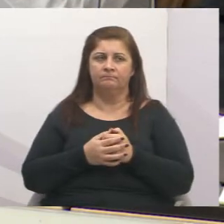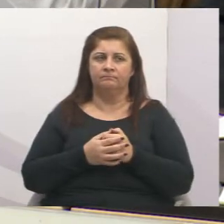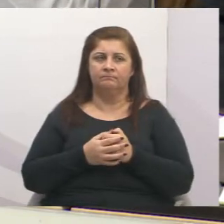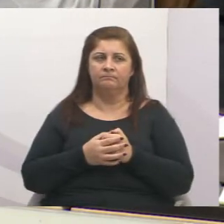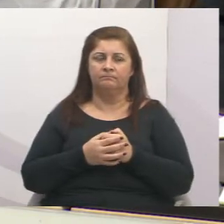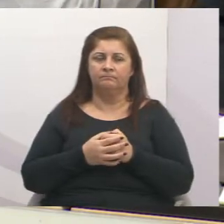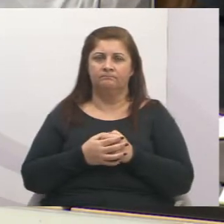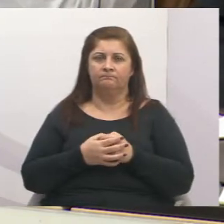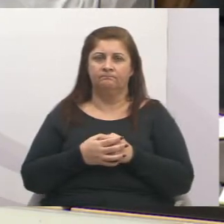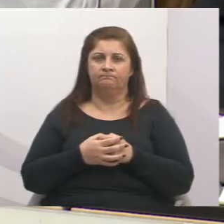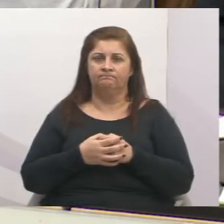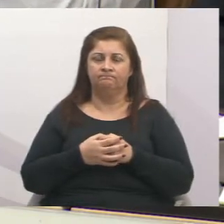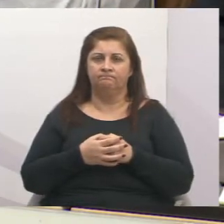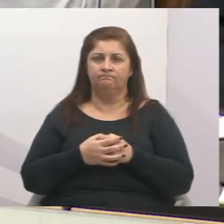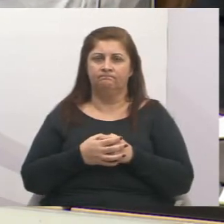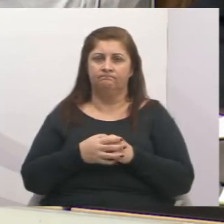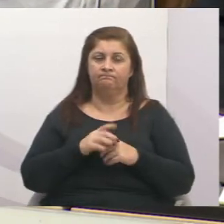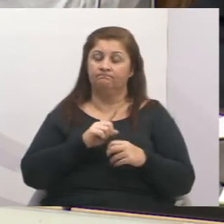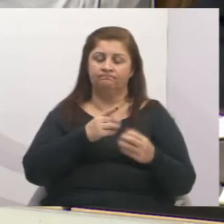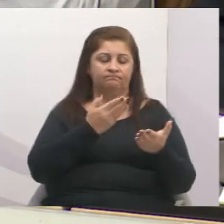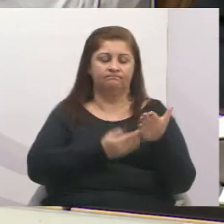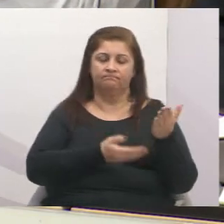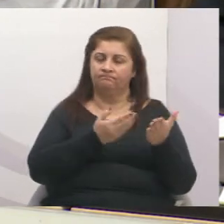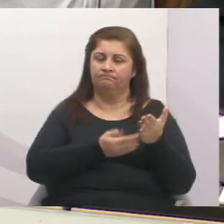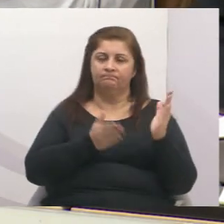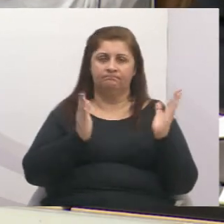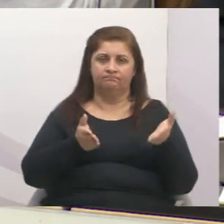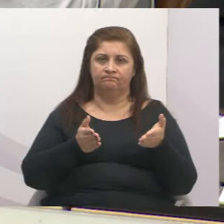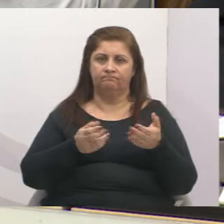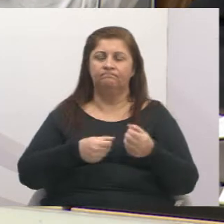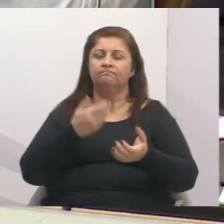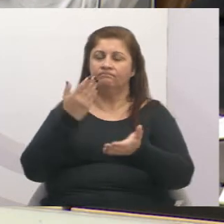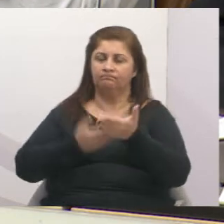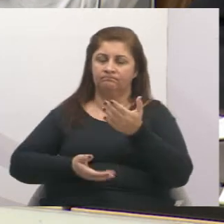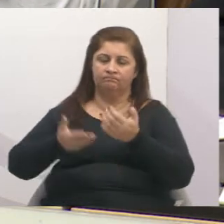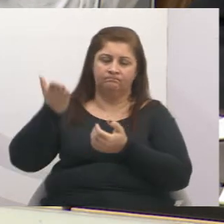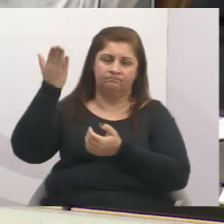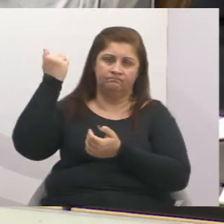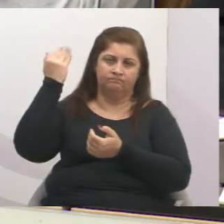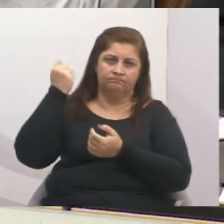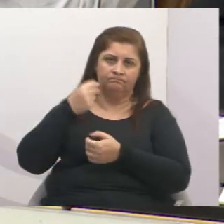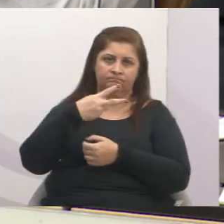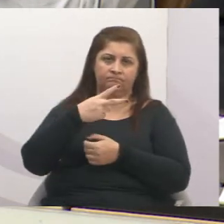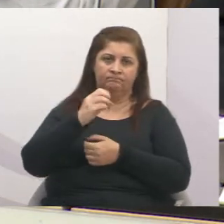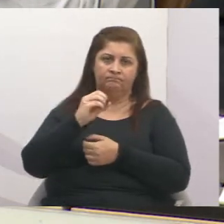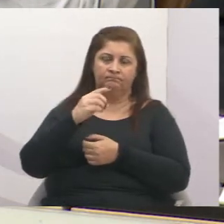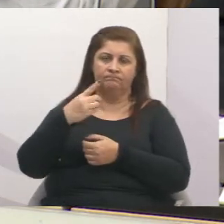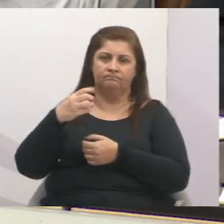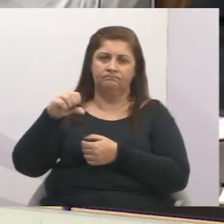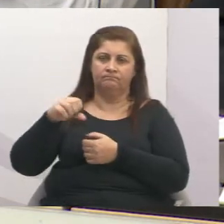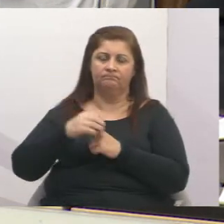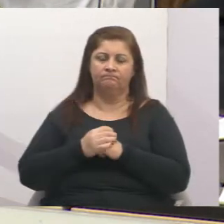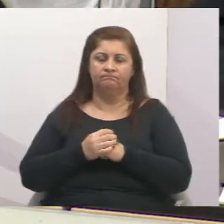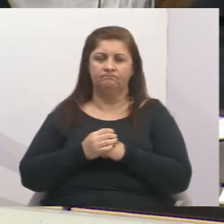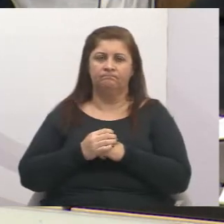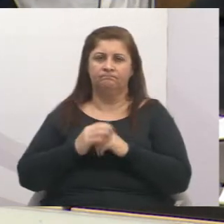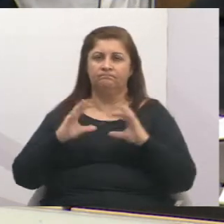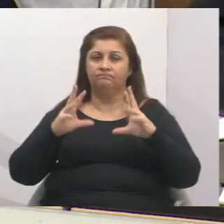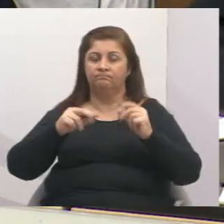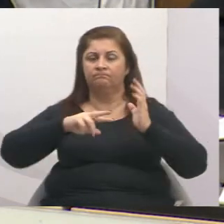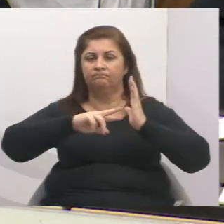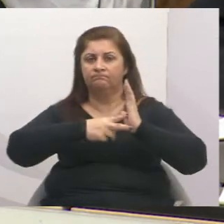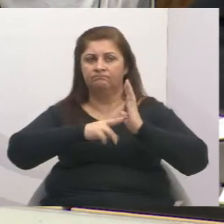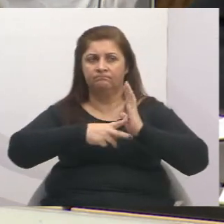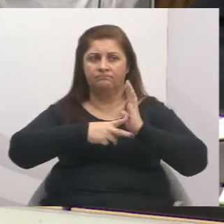a gente não está perdendo aqui hoje, a gente perdeu em 2019, né, quando todo o movimento sindical